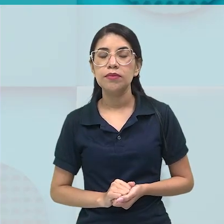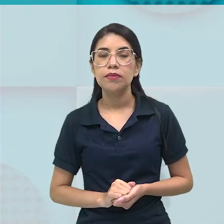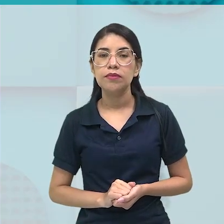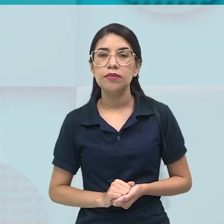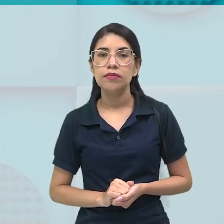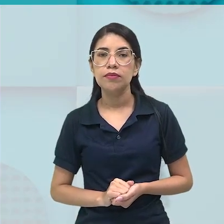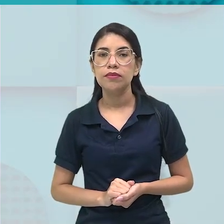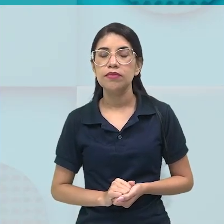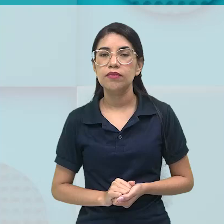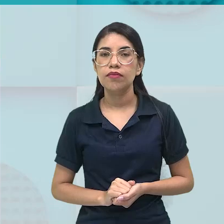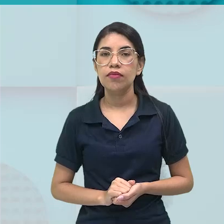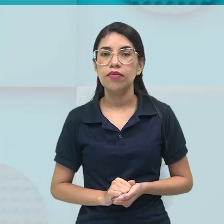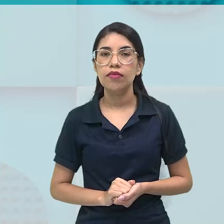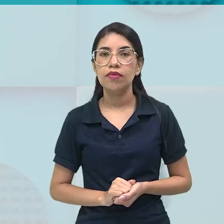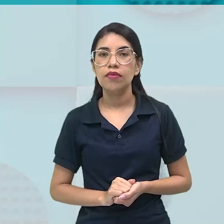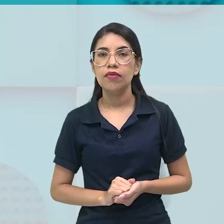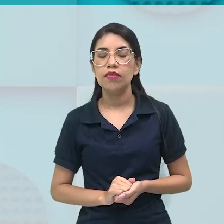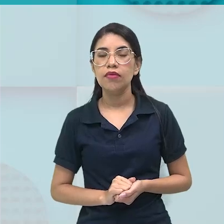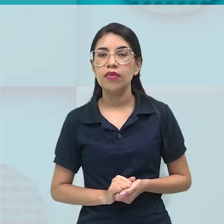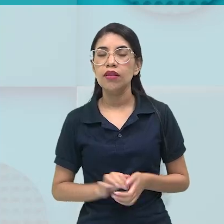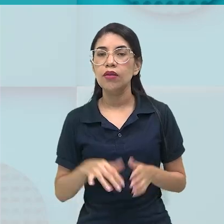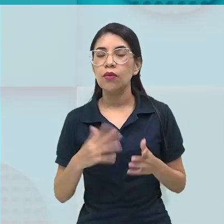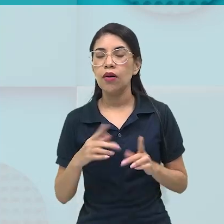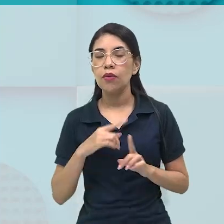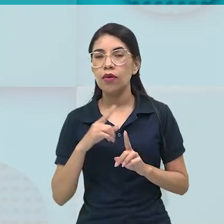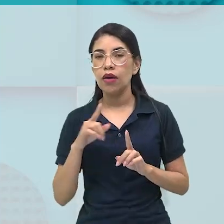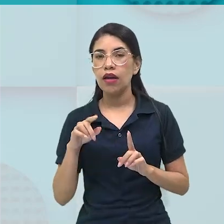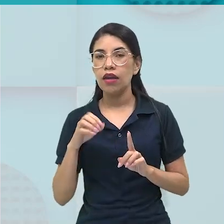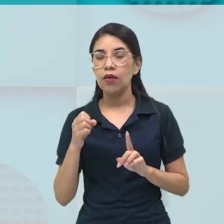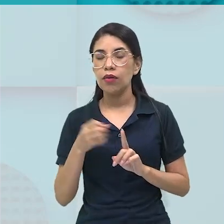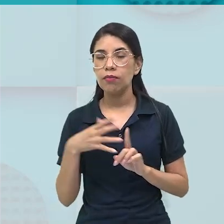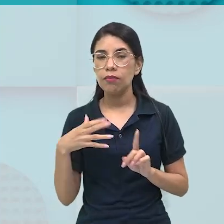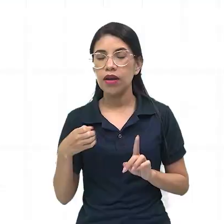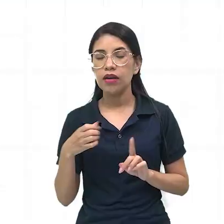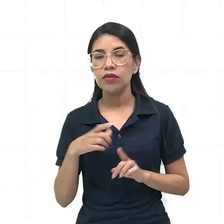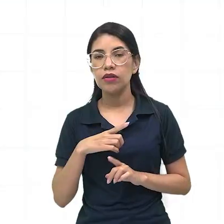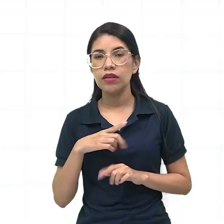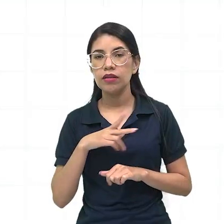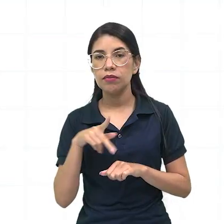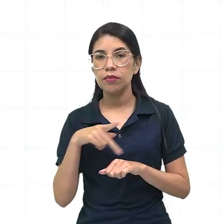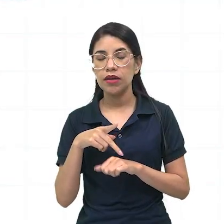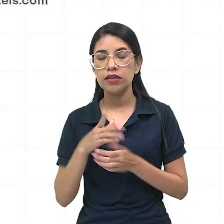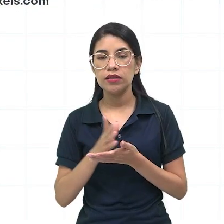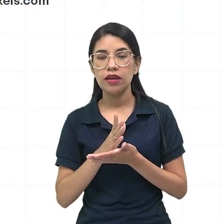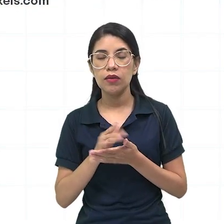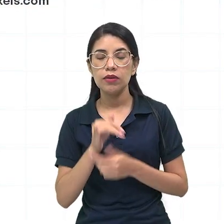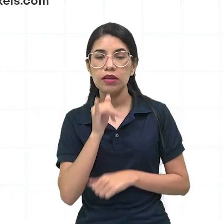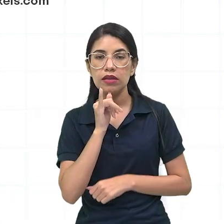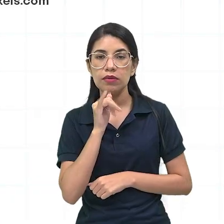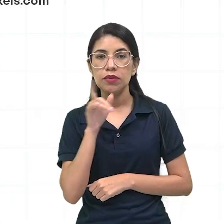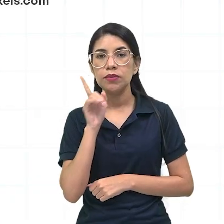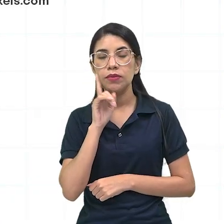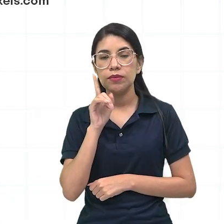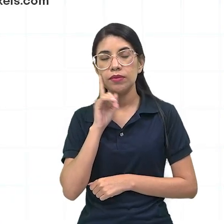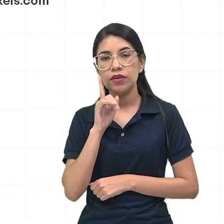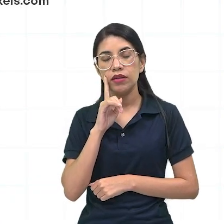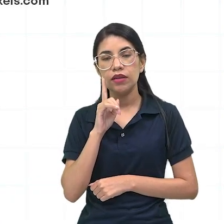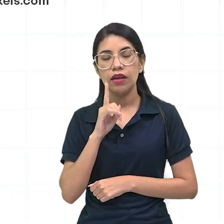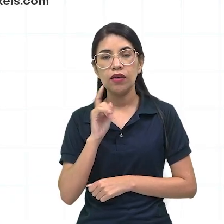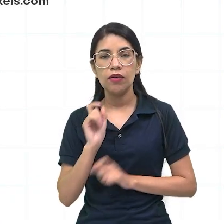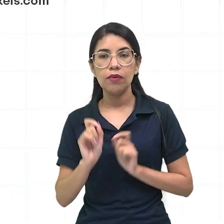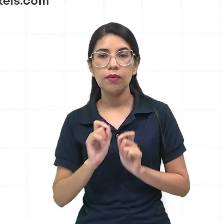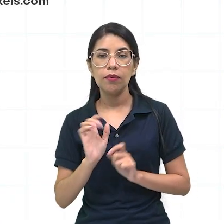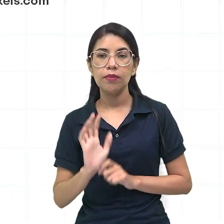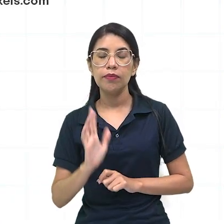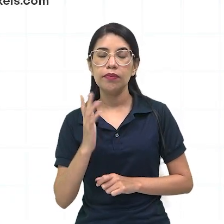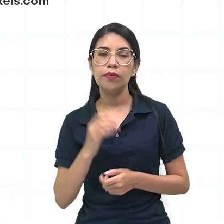Muito bem, gente. E qual é o impacto cultural que o beisebol tem em alguns países? Nos Estados Unidos, por exemplo, ele é